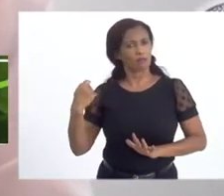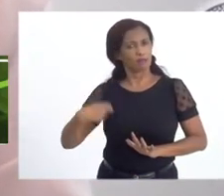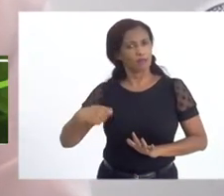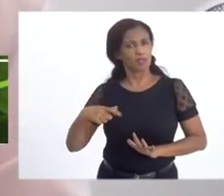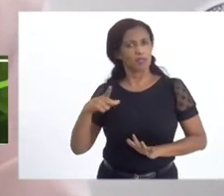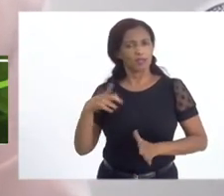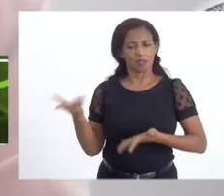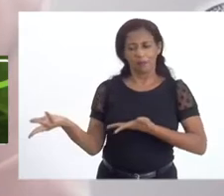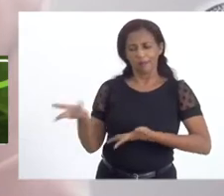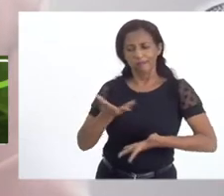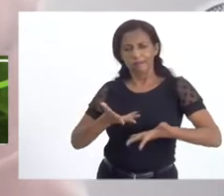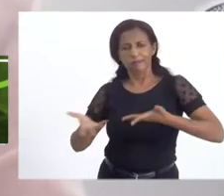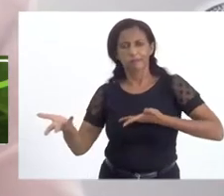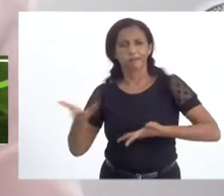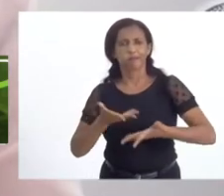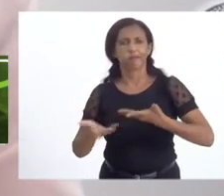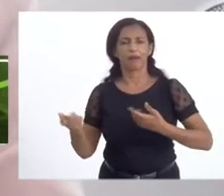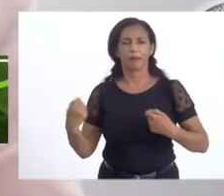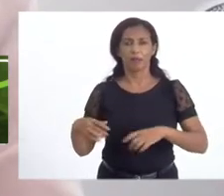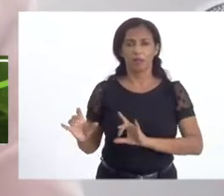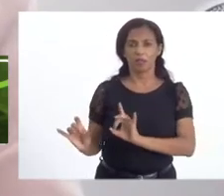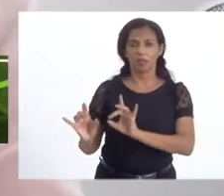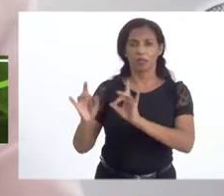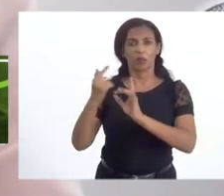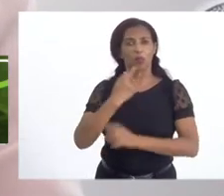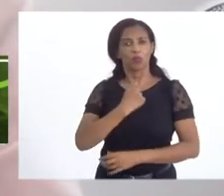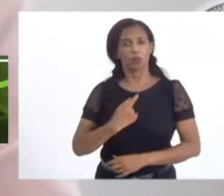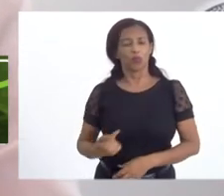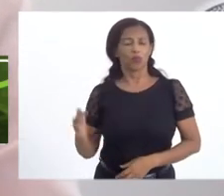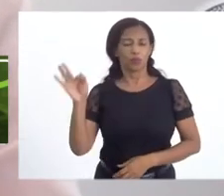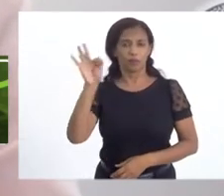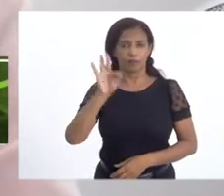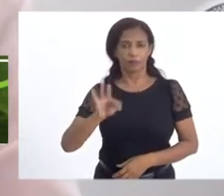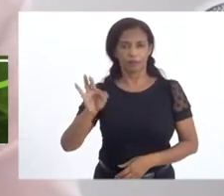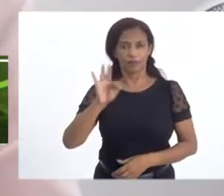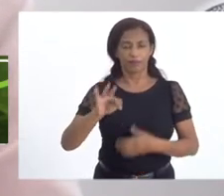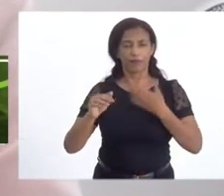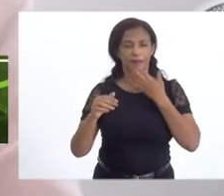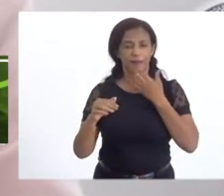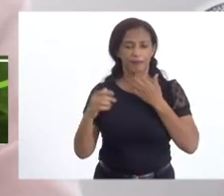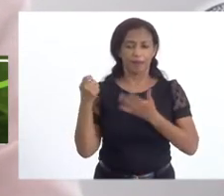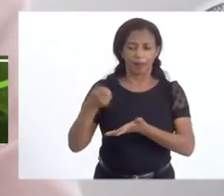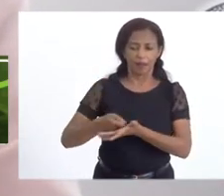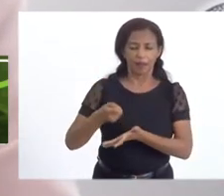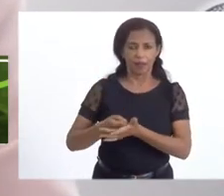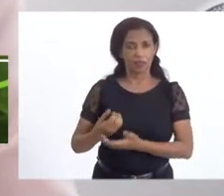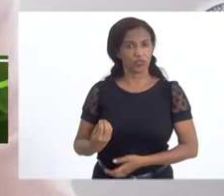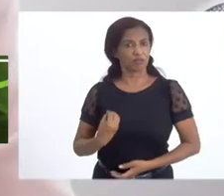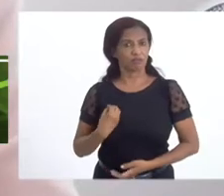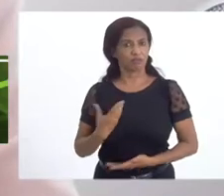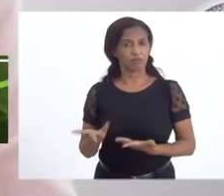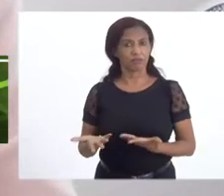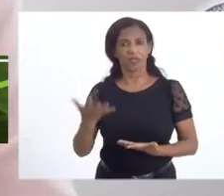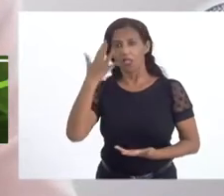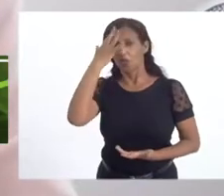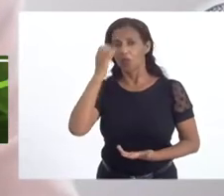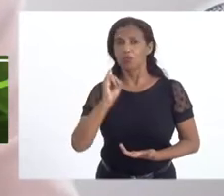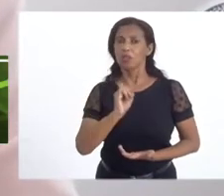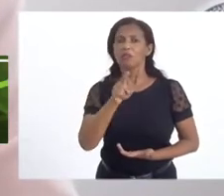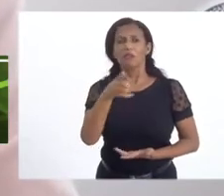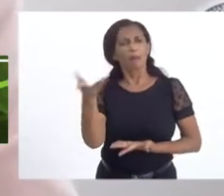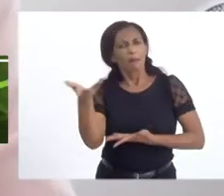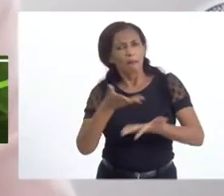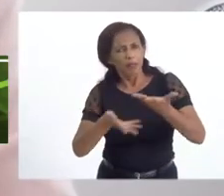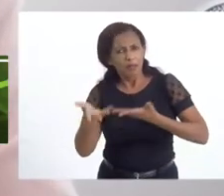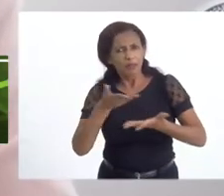né, a mão, com toda certeza, em especial do governo federal, para garantia dessa sobrevida. Então, eu não sei se o senhor participou,